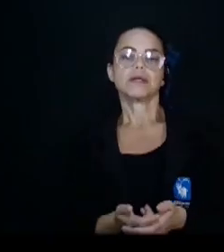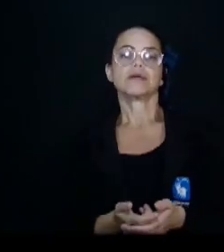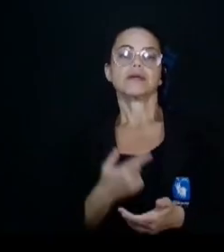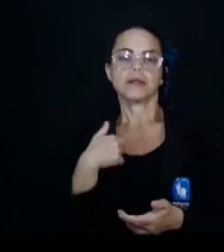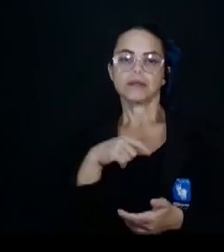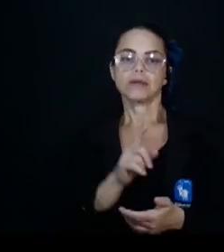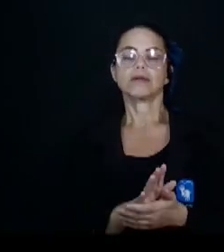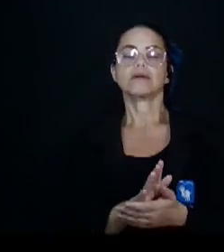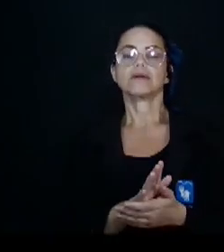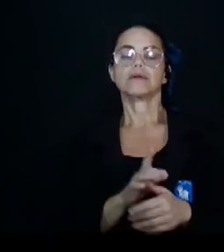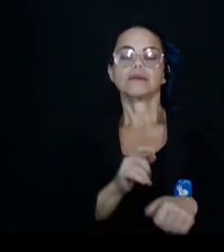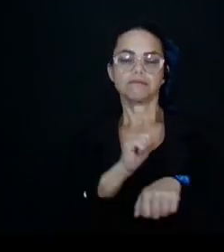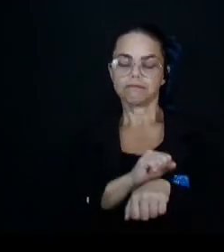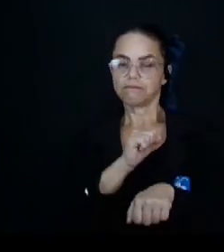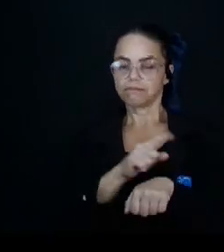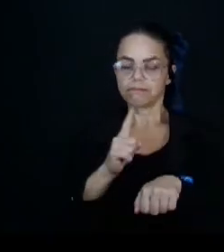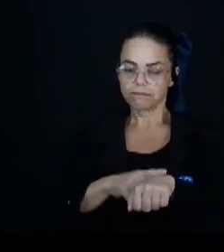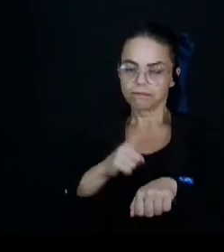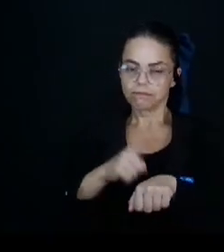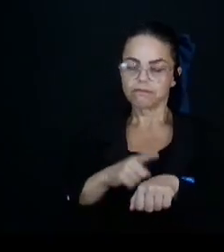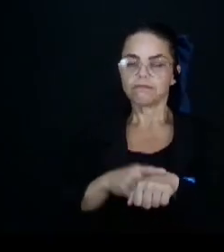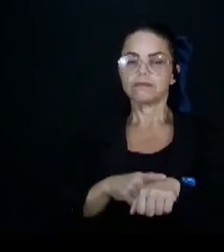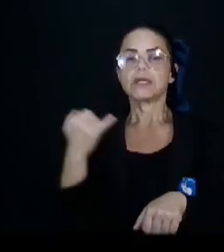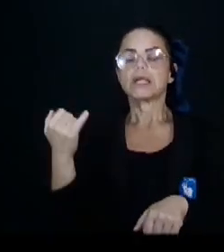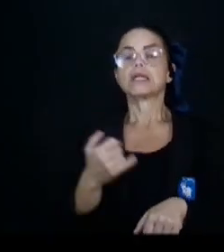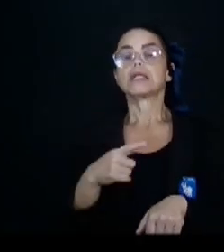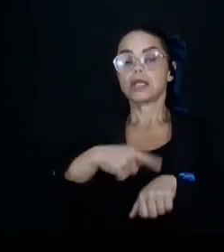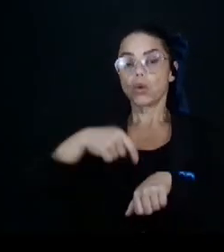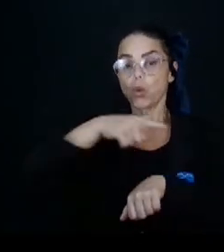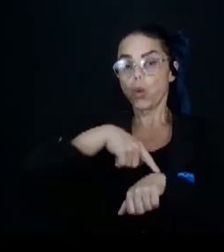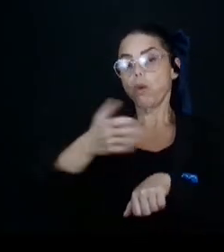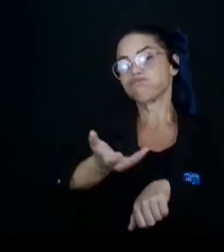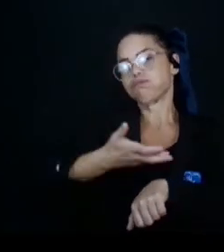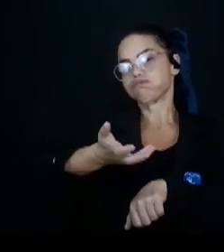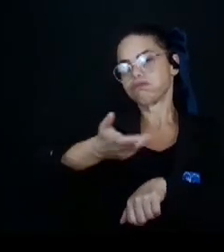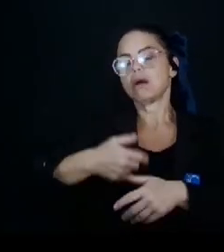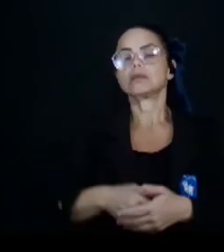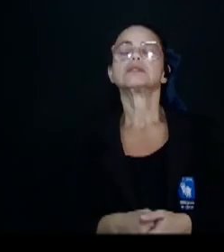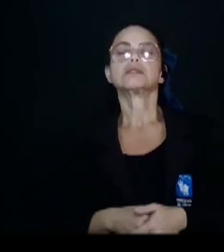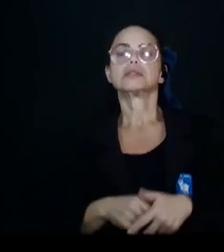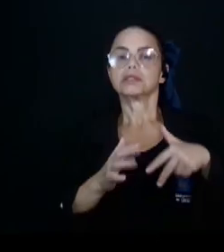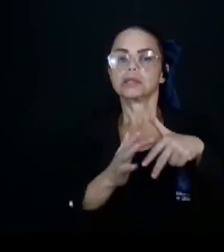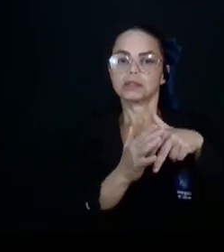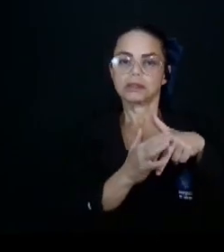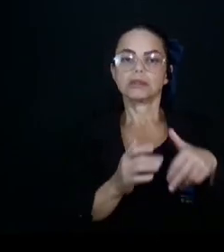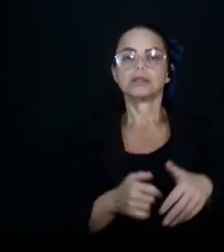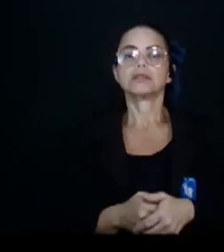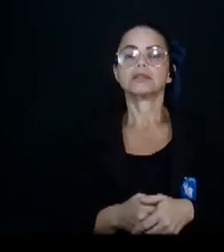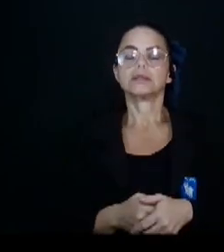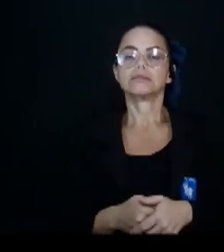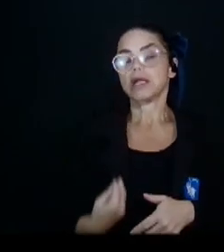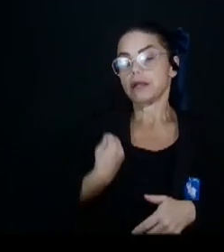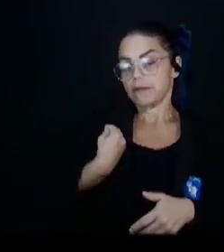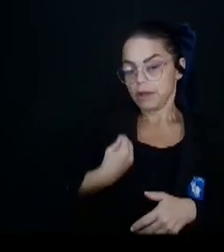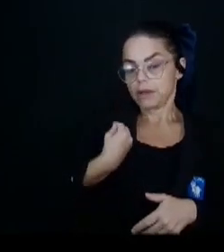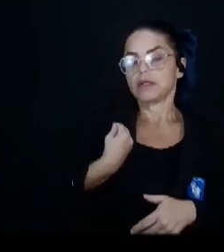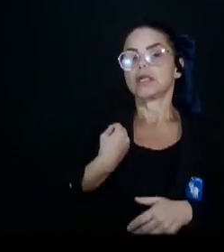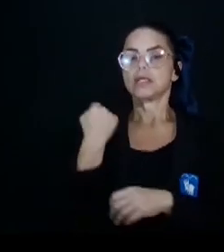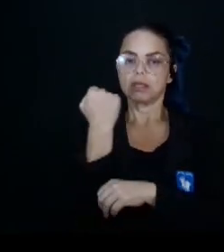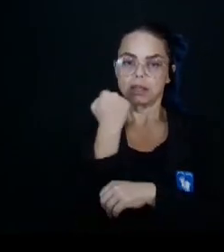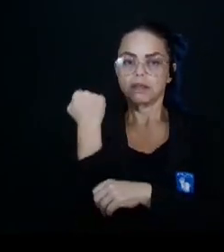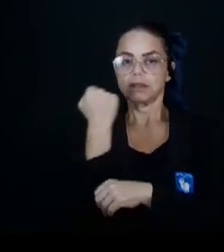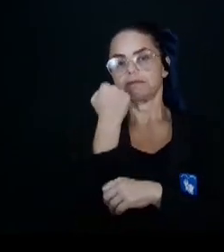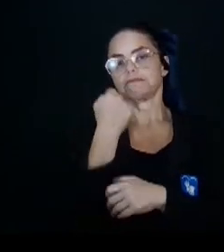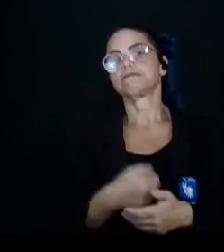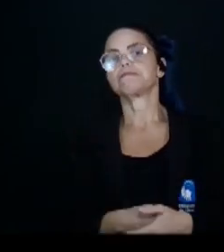né? É crucial também para esse paciente, né? Se for um caso muito grave, também isso é desafiador